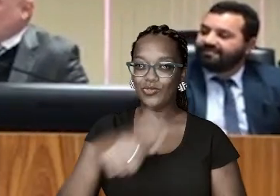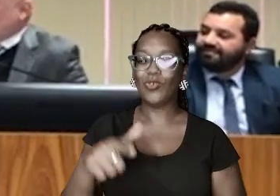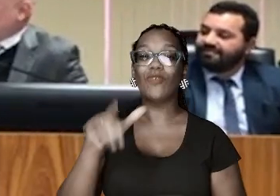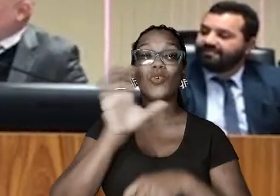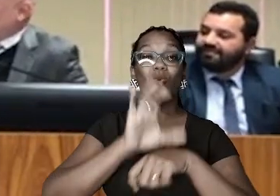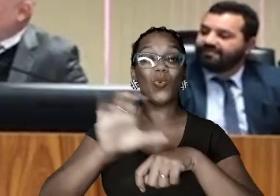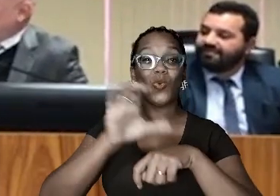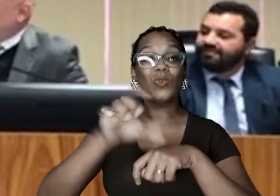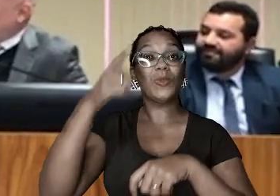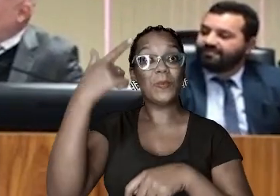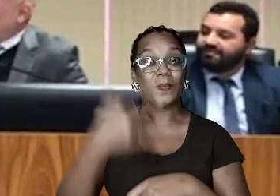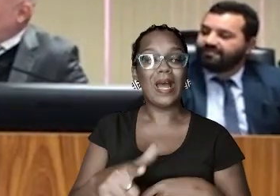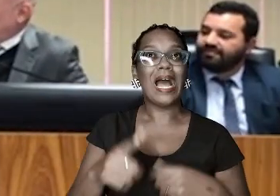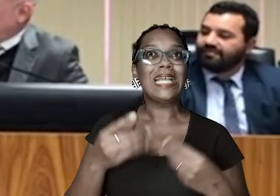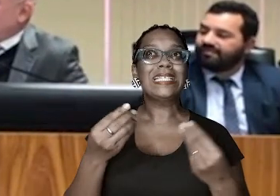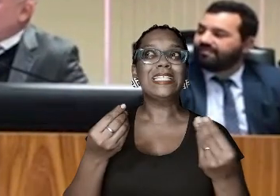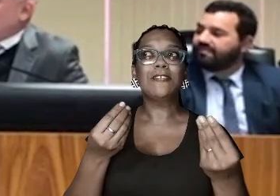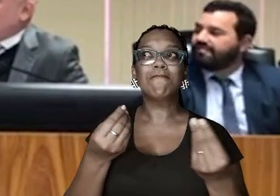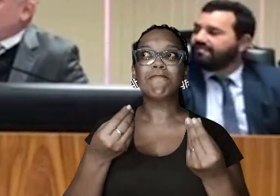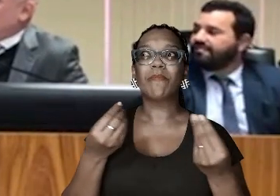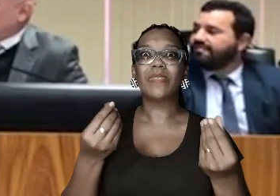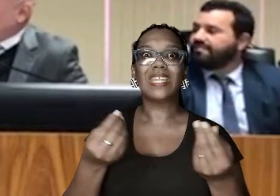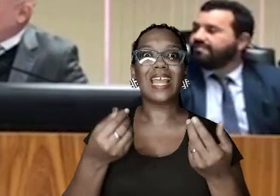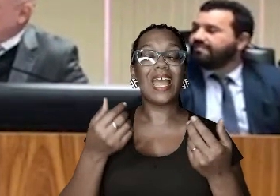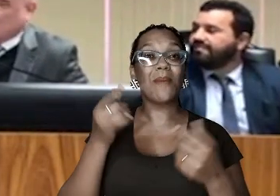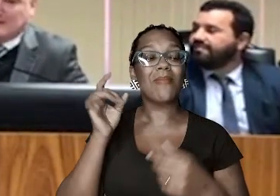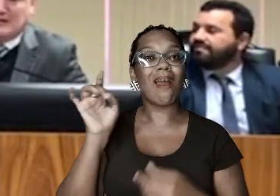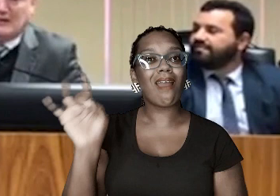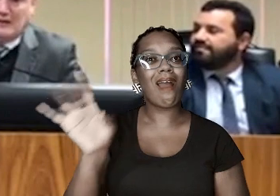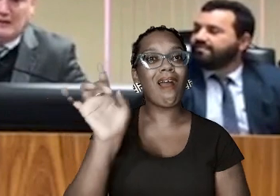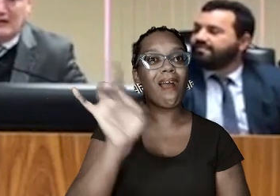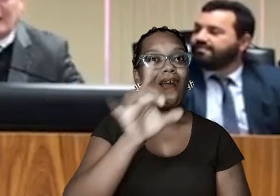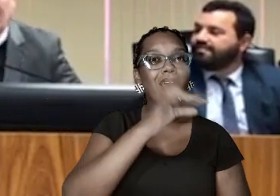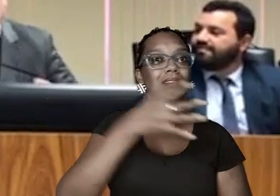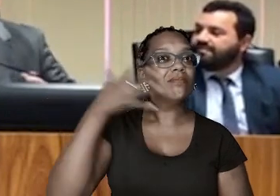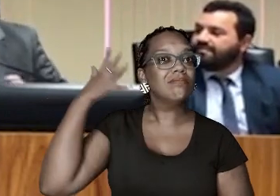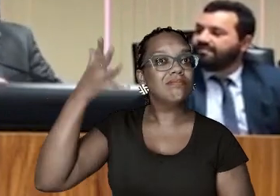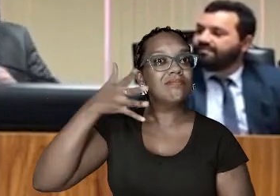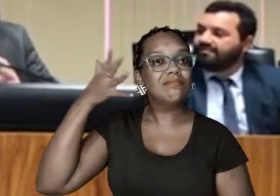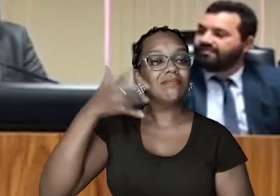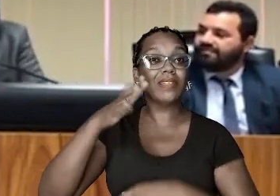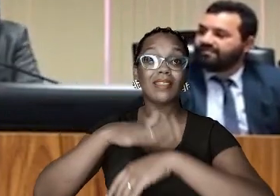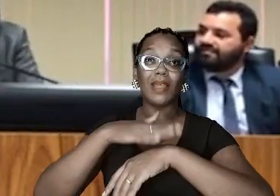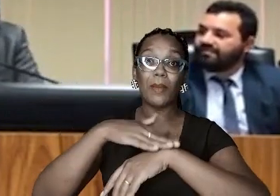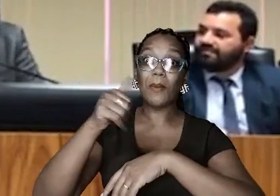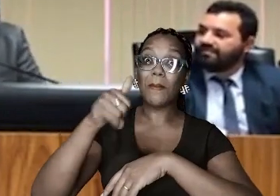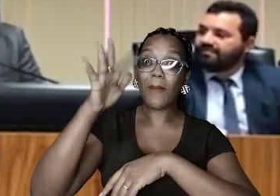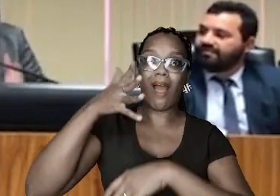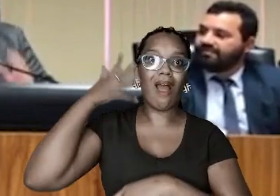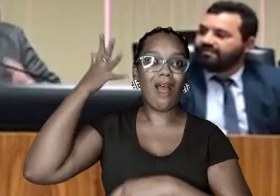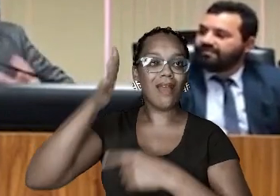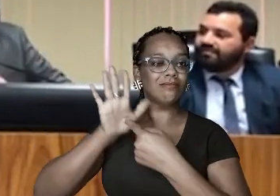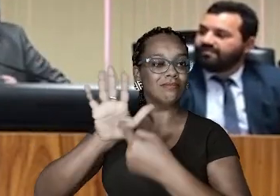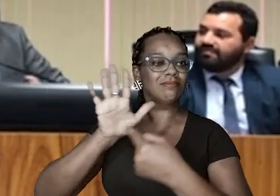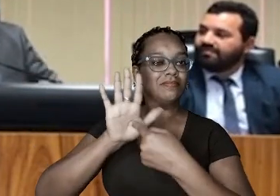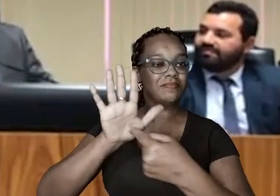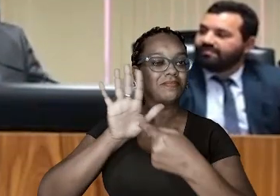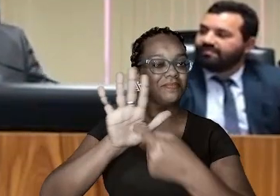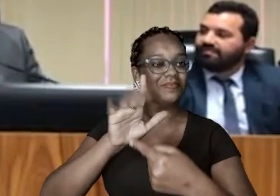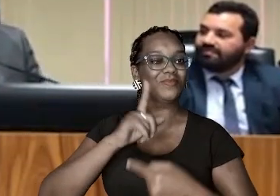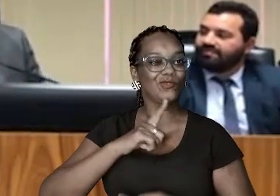nós vamos precisar fazer um novo curso com mais para que cada palestrante possa